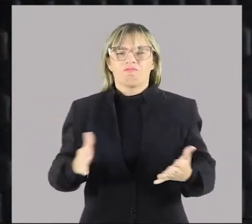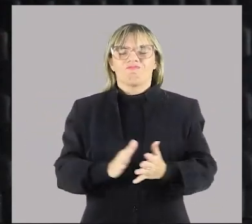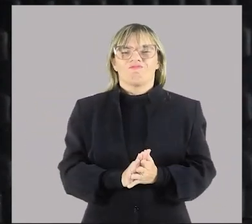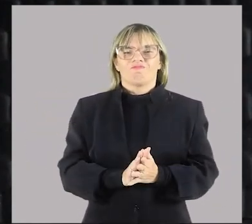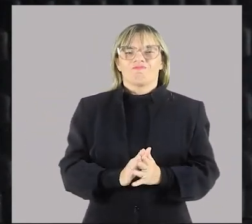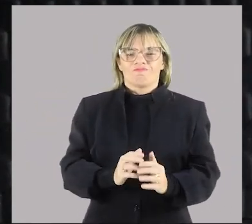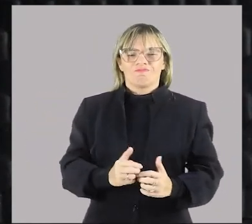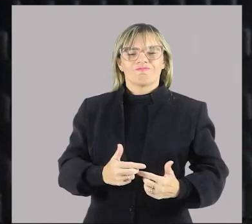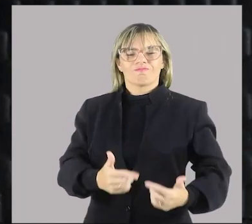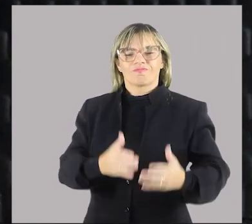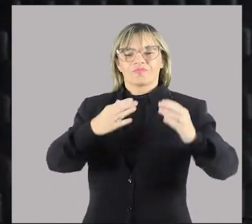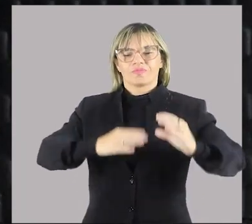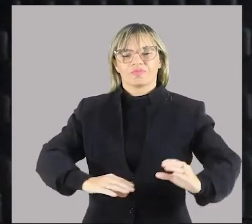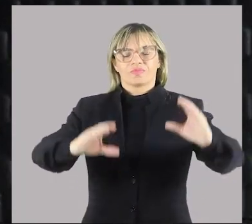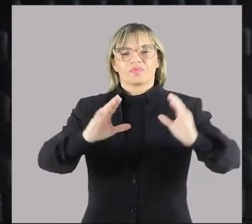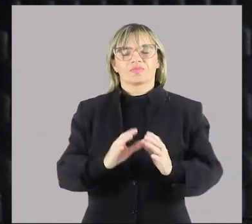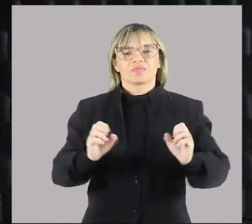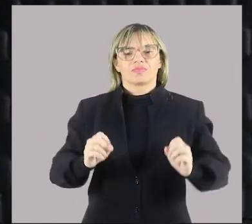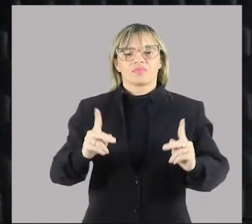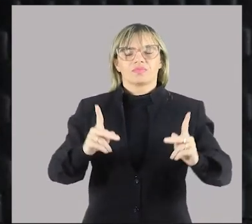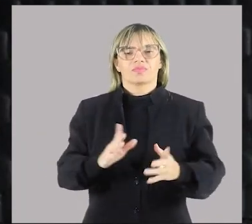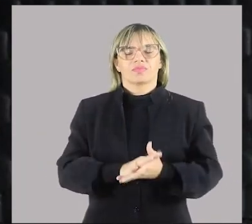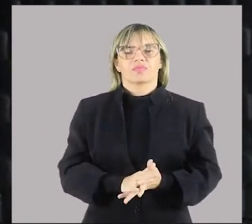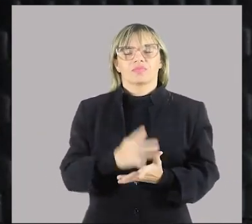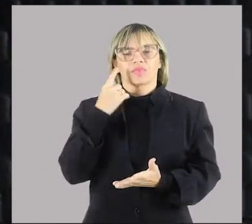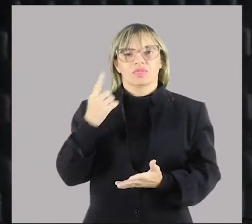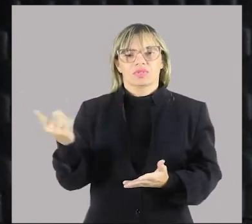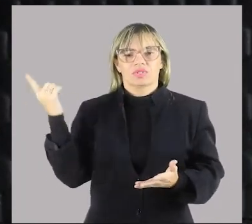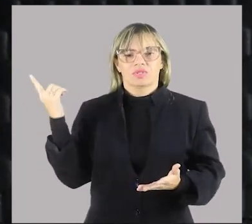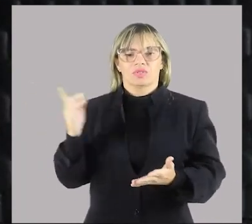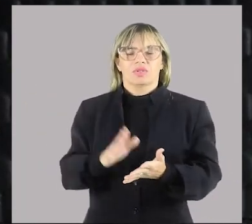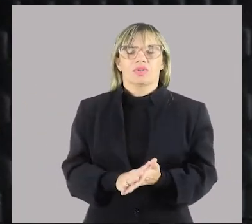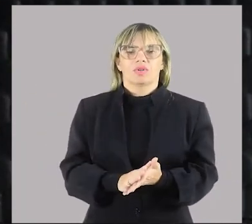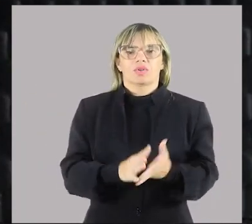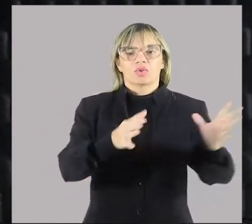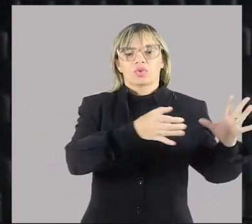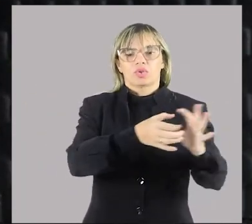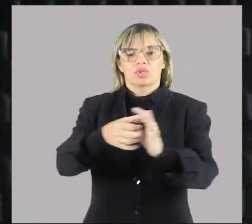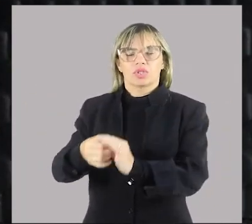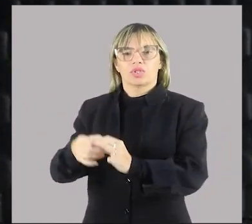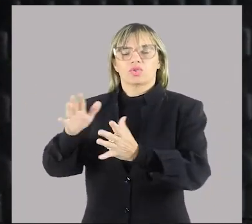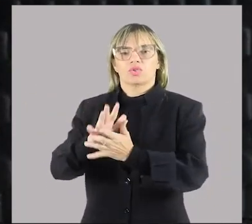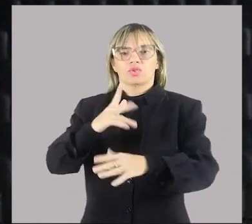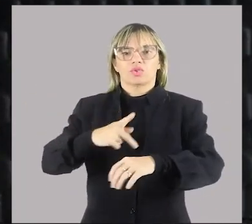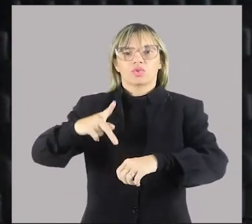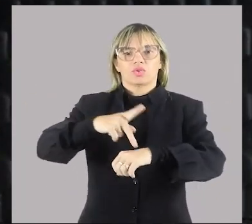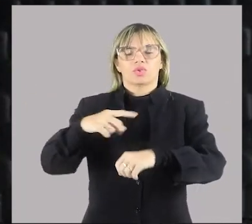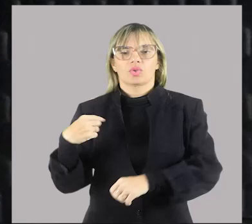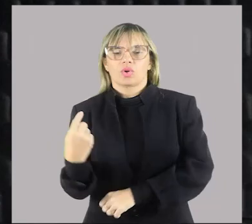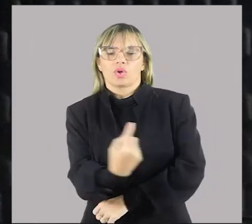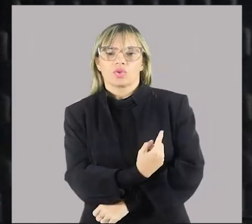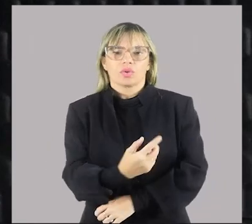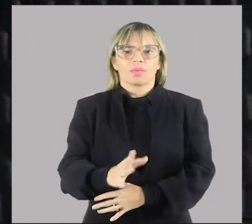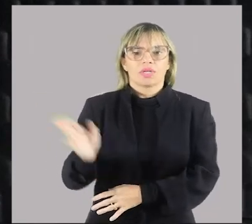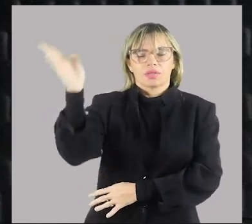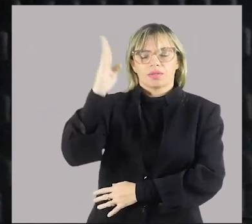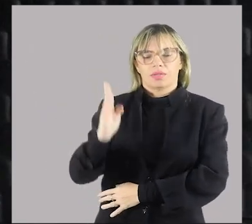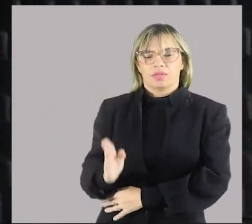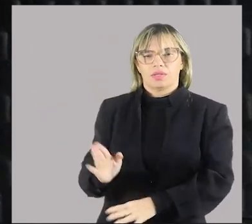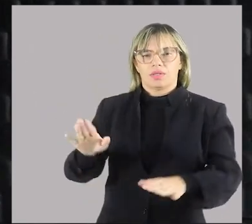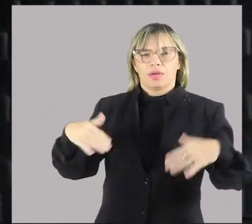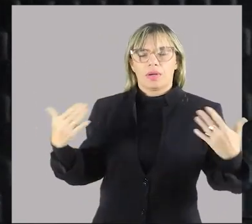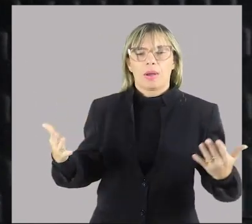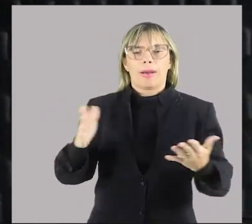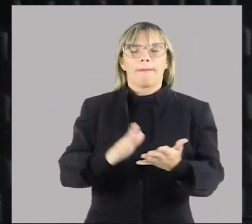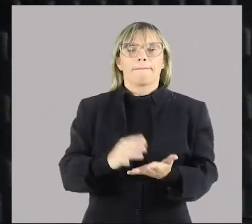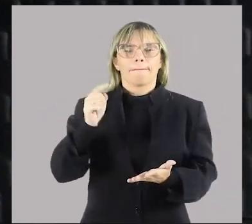esse concurso, ok? Nós vamos falar sobre a realidade brasileira. E é lógico que quando se